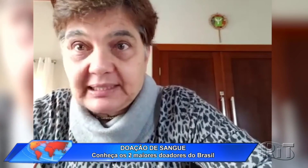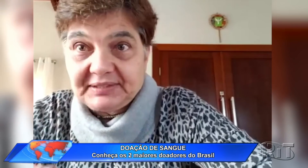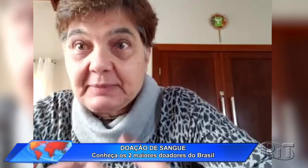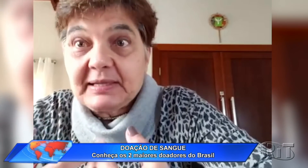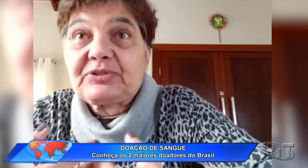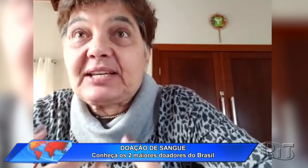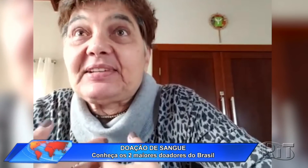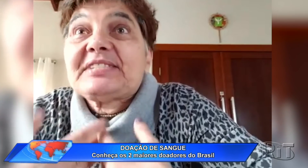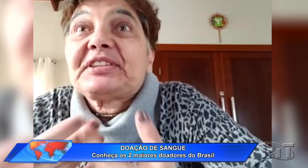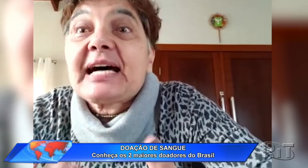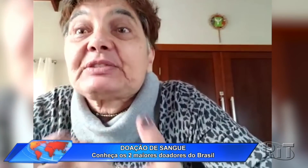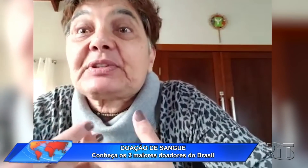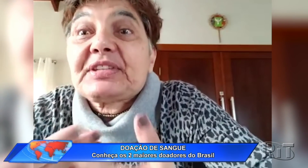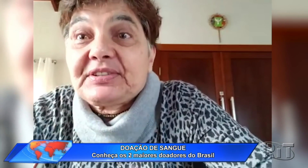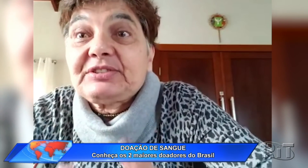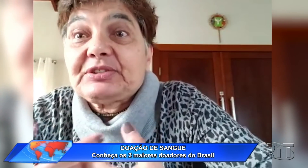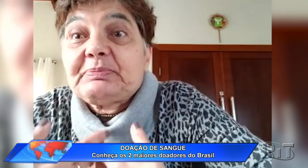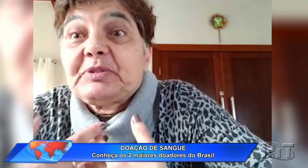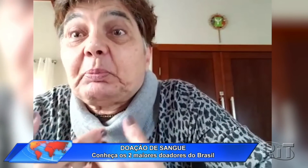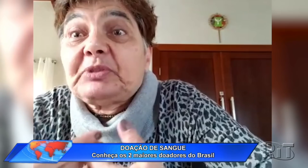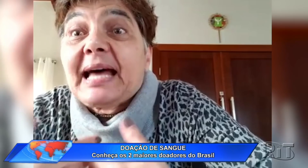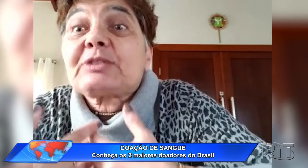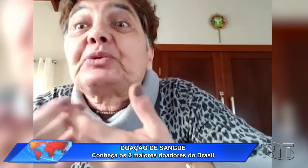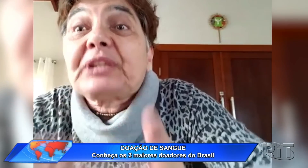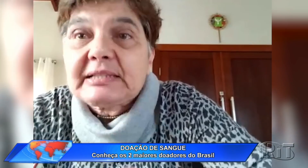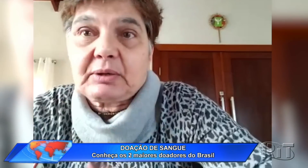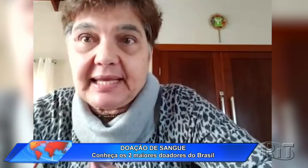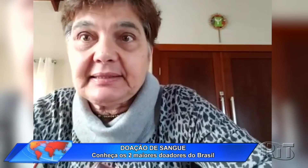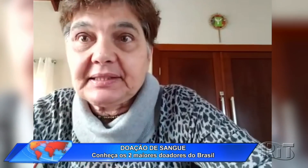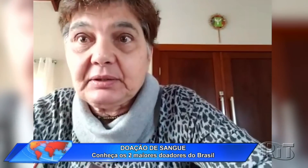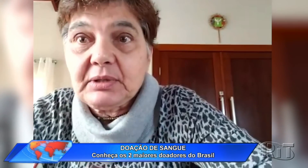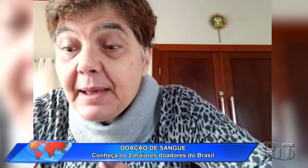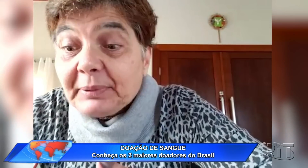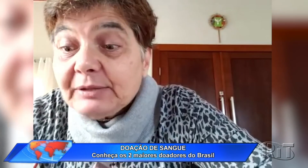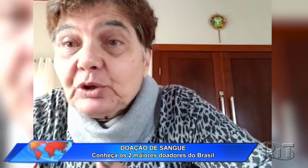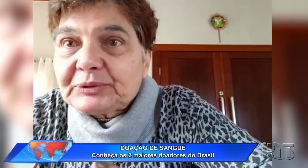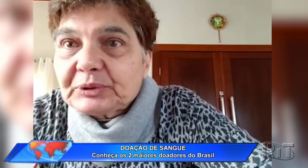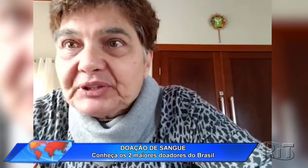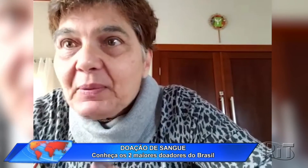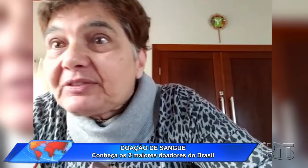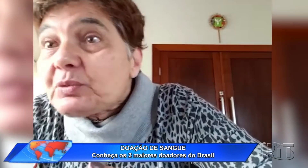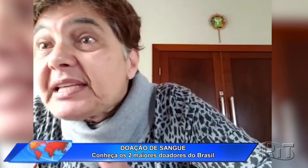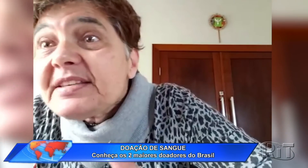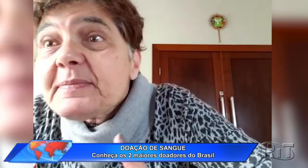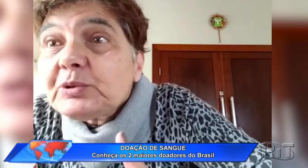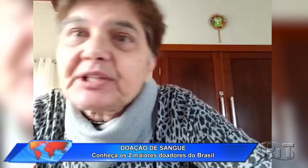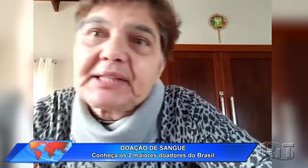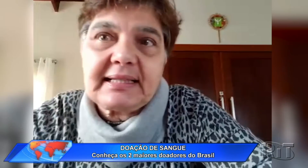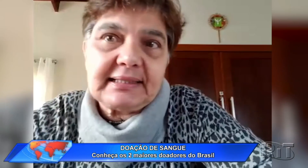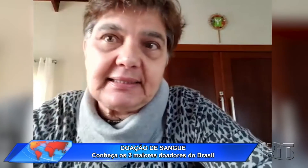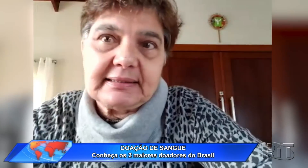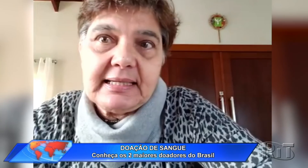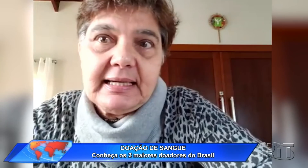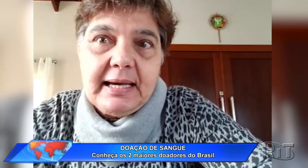efeito colateral, a não ser a felicidade que você sente de estar ajudando alguém, entendeu? Para quem doa total, são 15 minutos